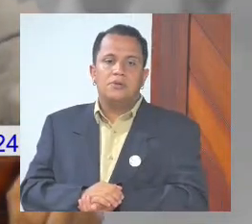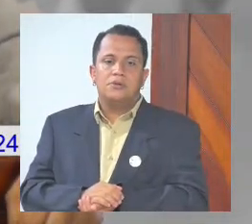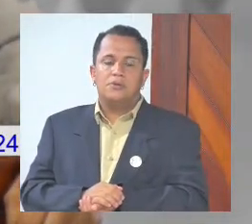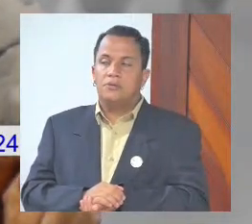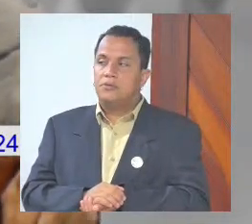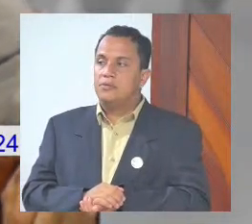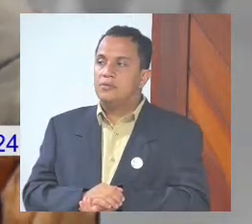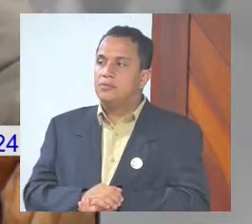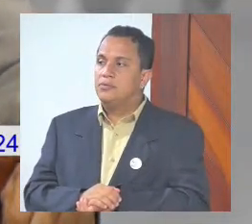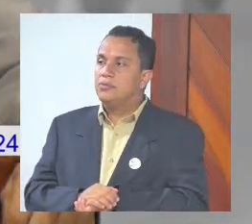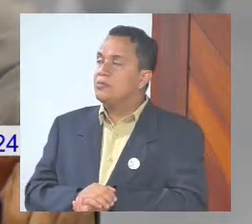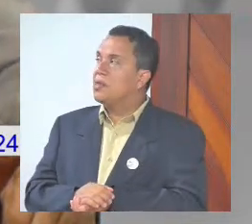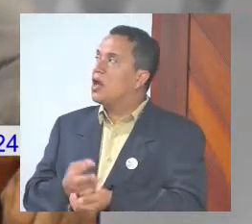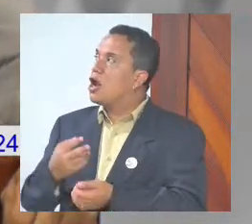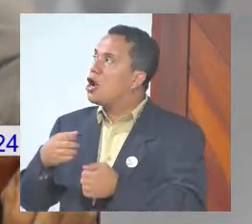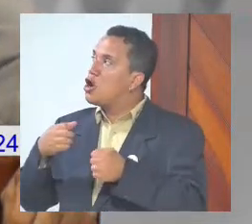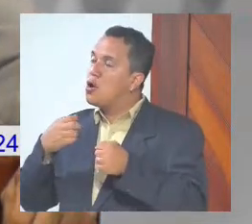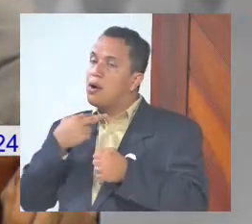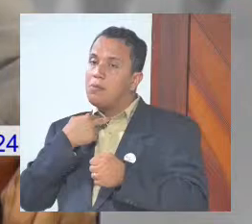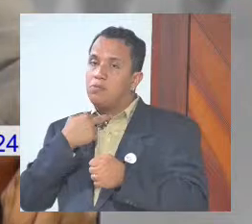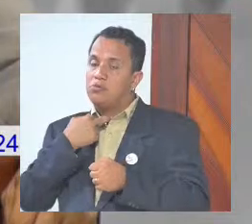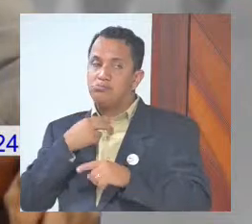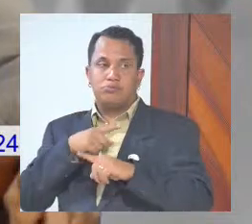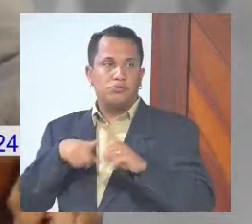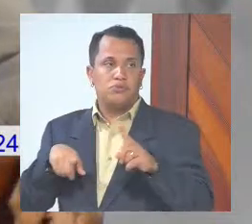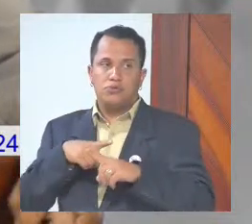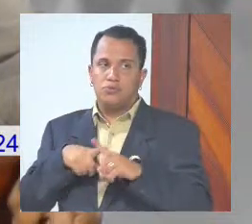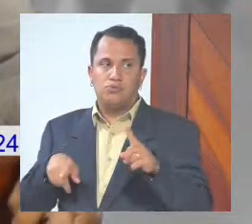A forma que está é que não pode ficar, a gente não pode concordar.